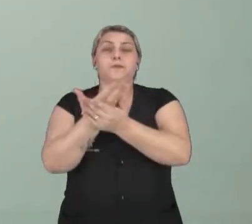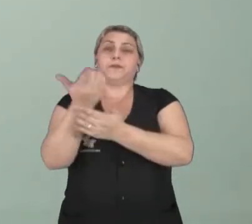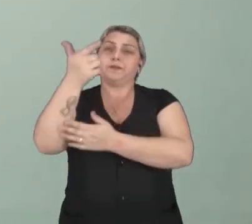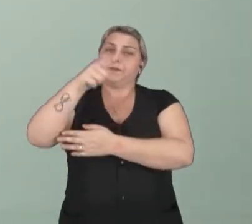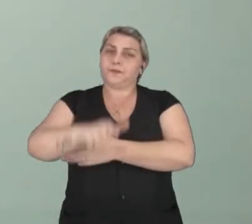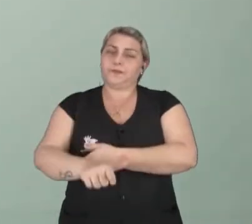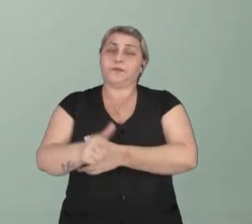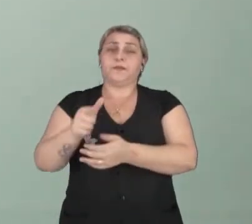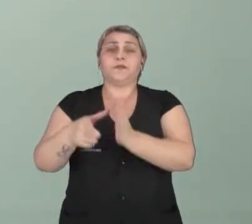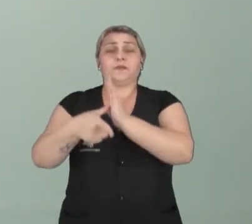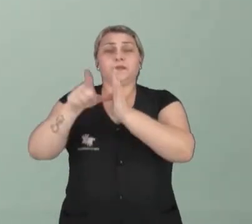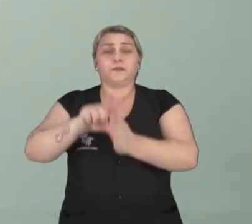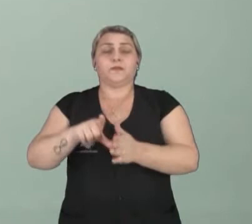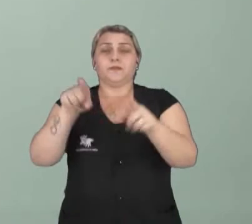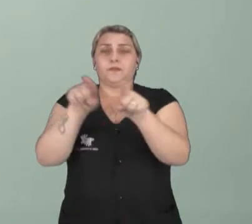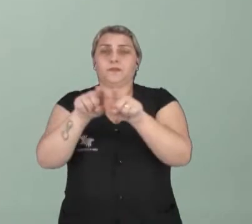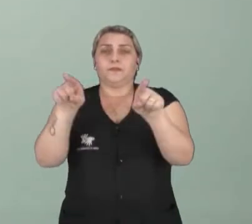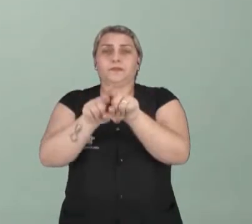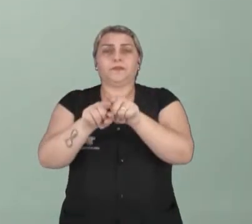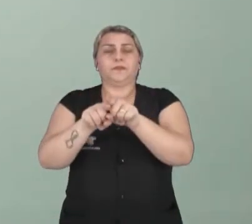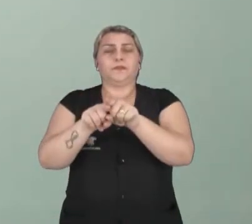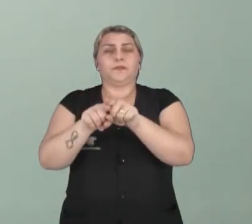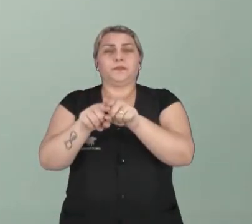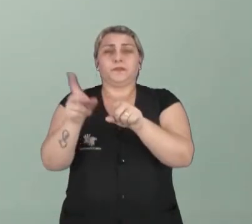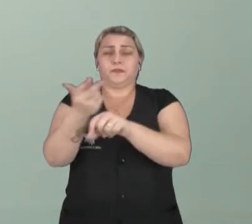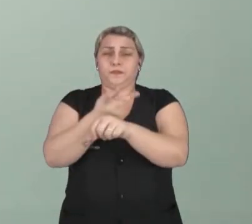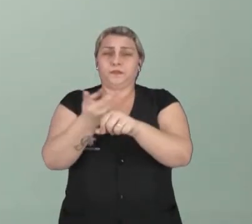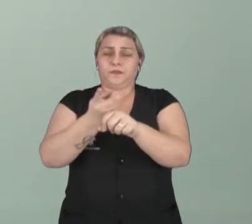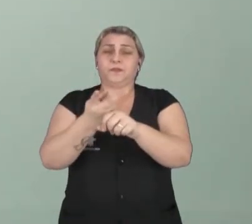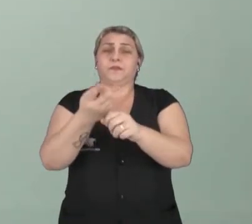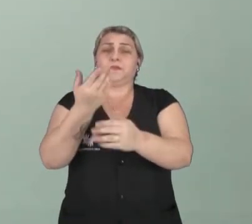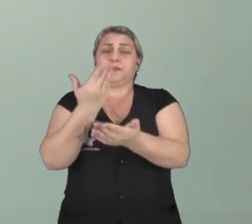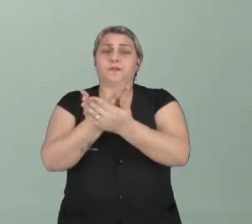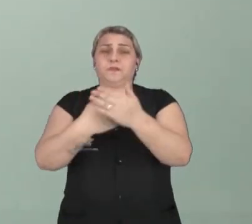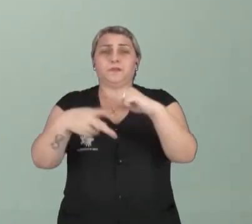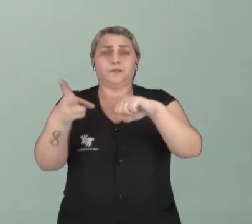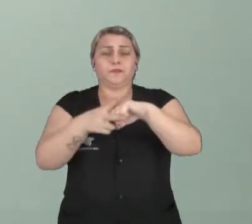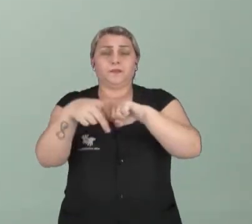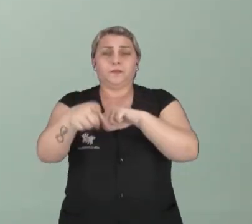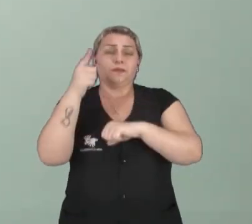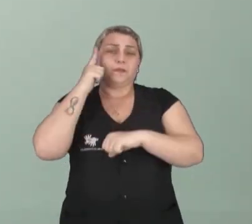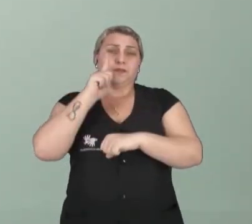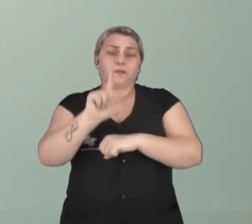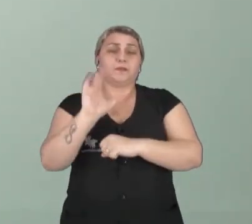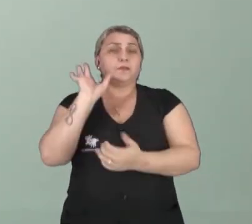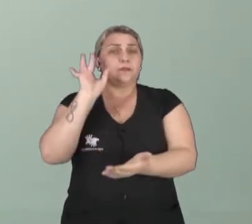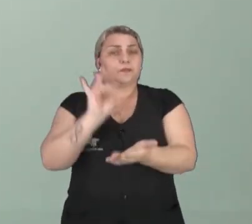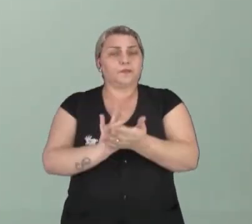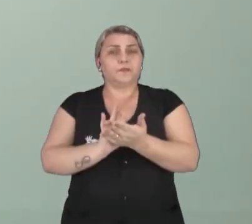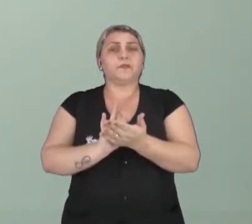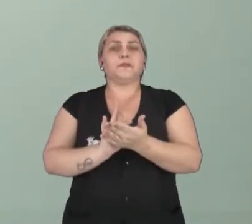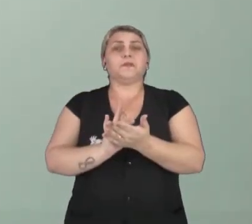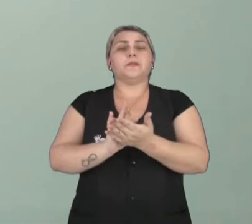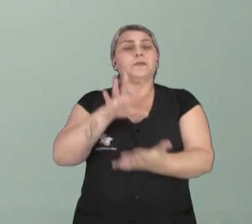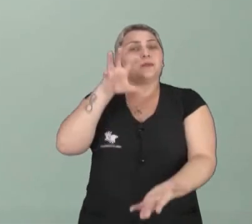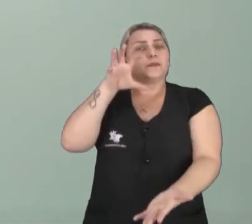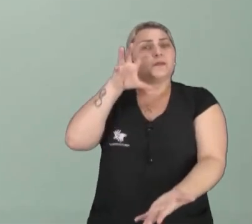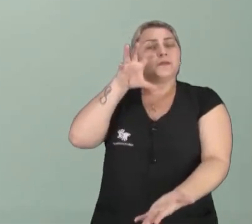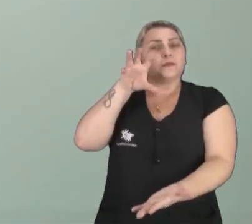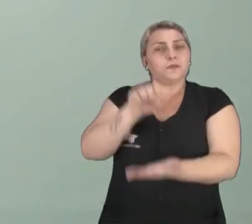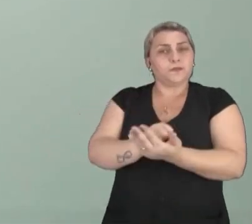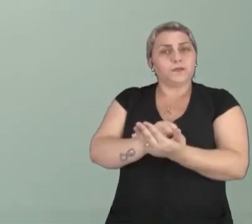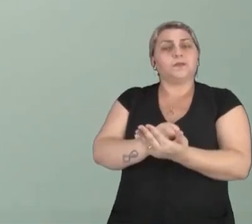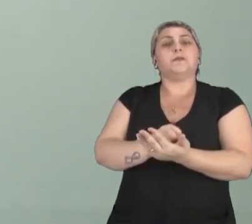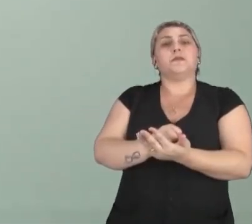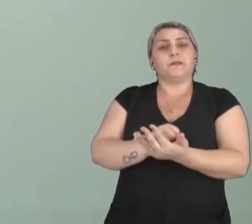revejam a anterior, tá? Busquem lá as aulas sobre verbos, para que você consiga realmente se apropriar. E